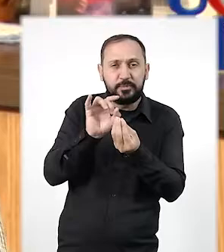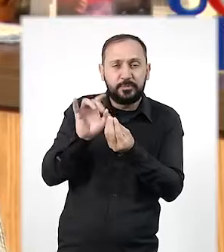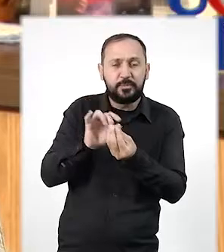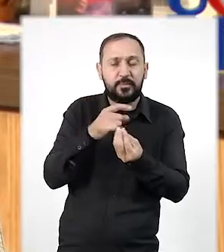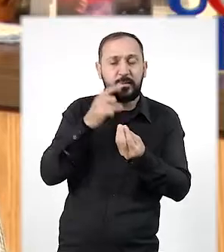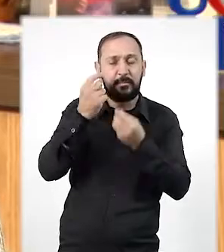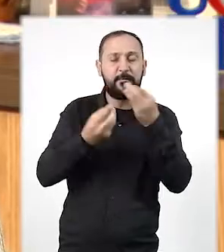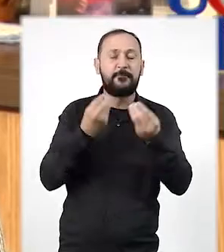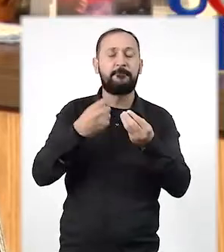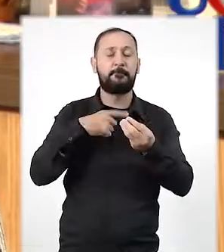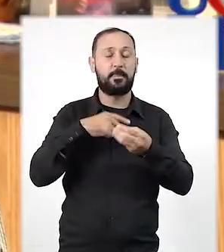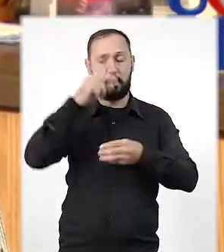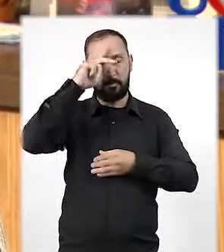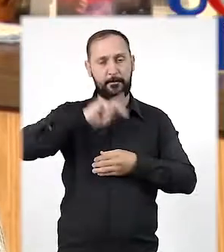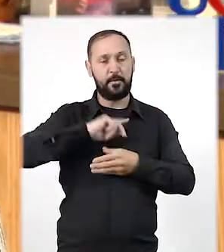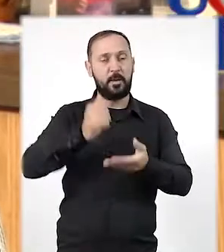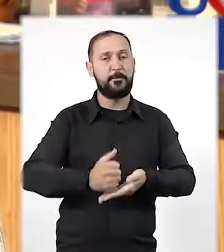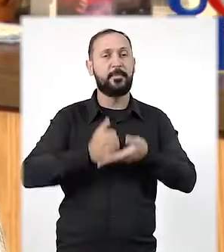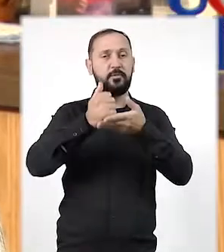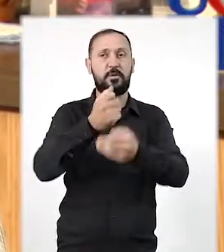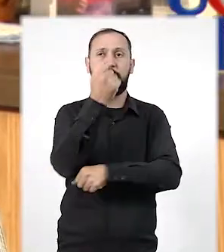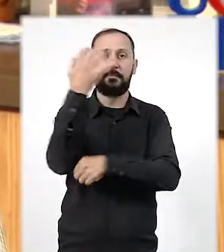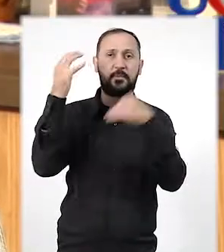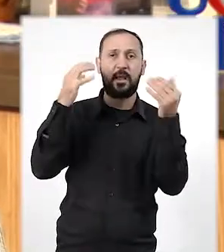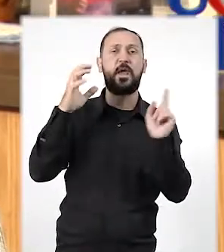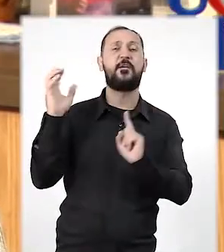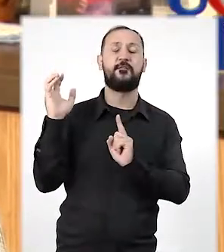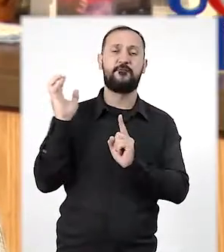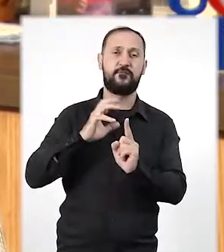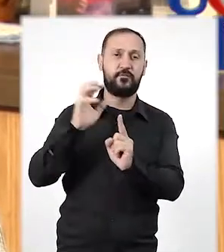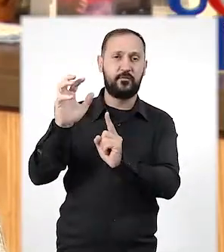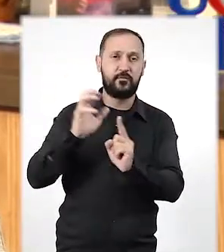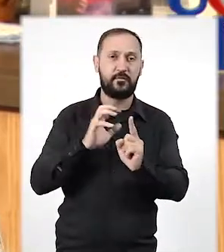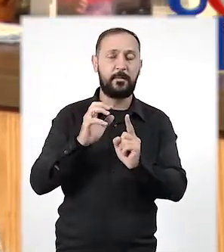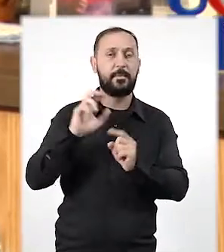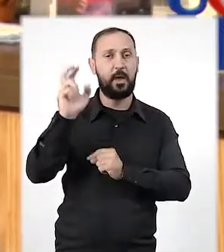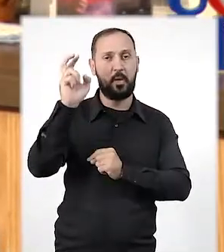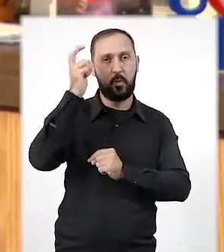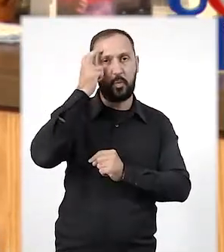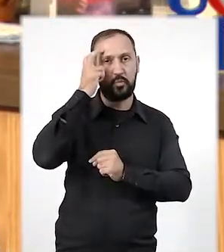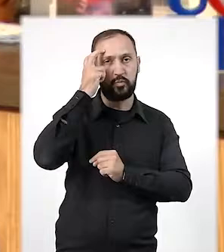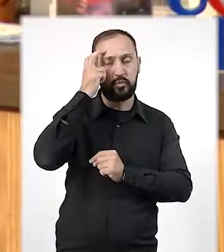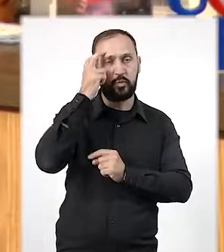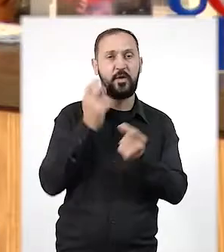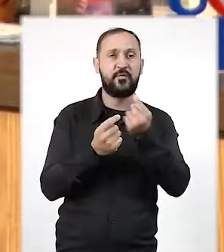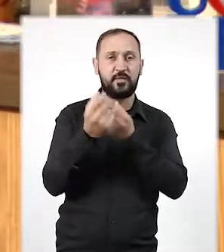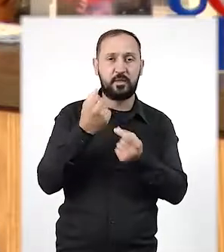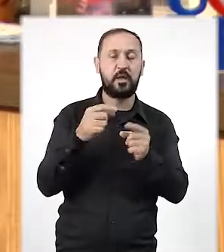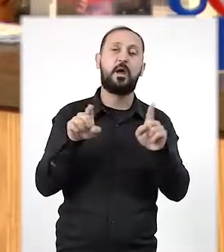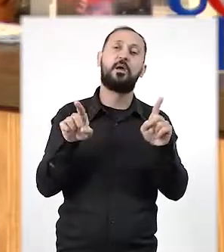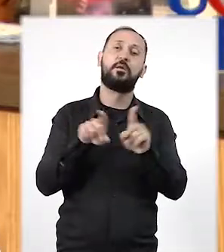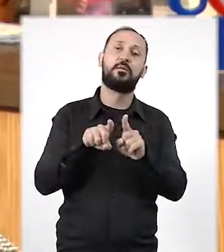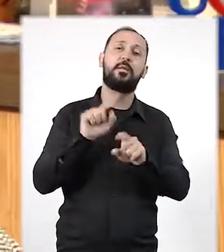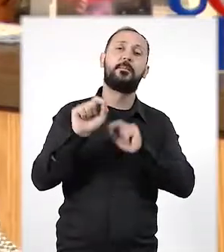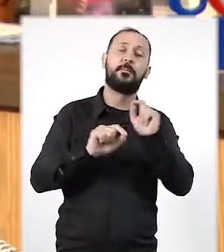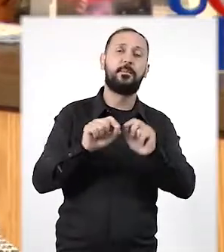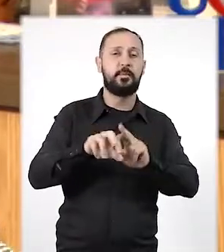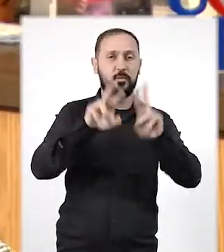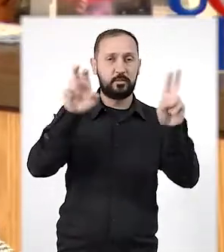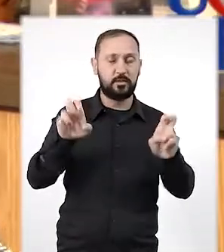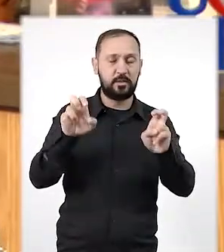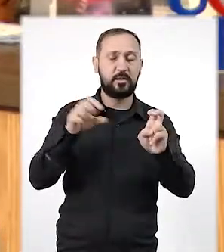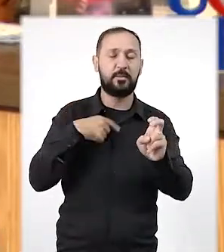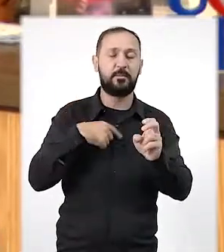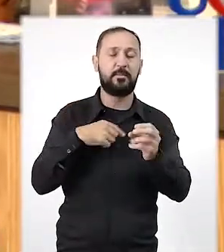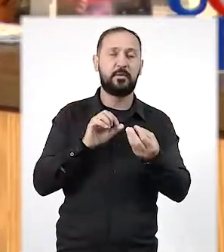as pessoas, ao tomarem decisões pró-meio ambiente, são influenciadas pela sua cultura financeira e também pela